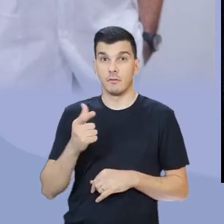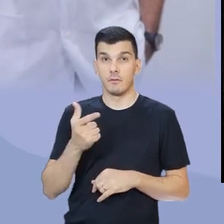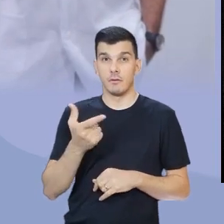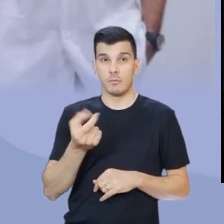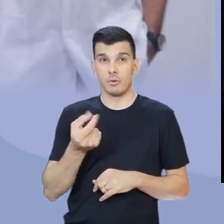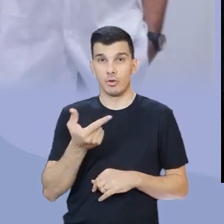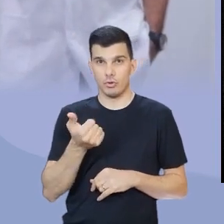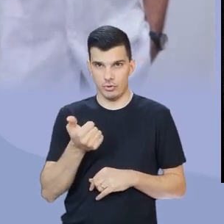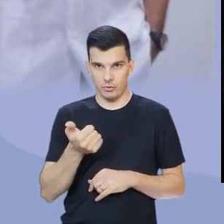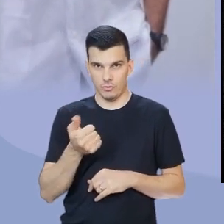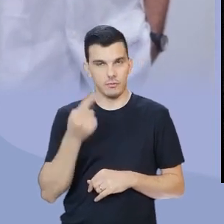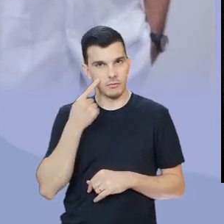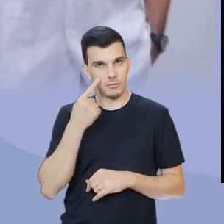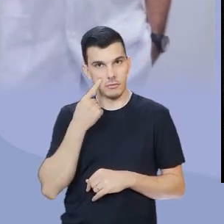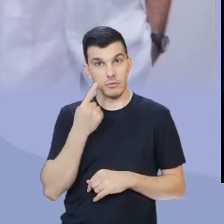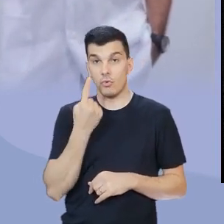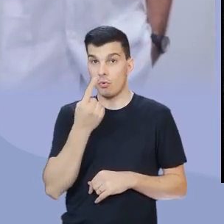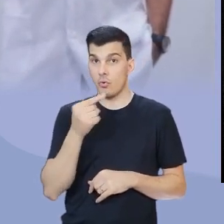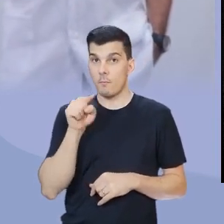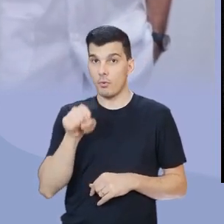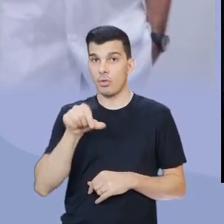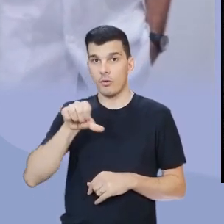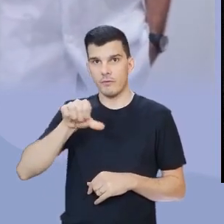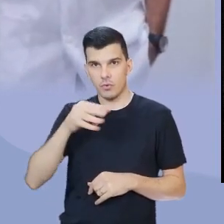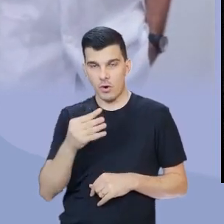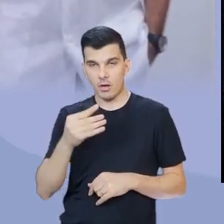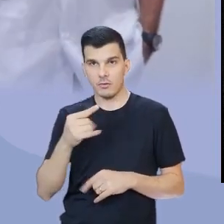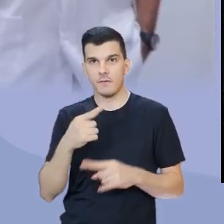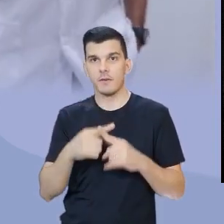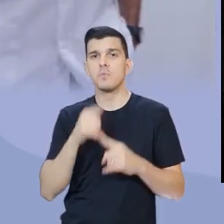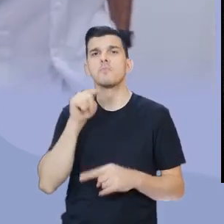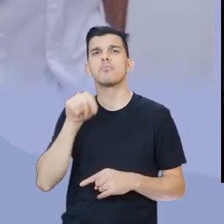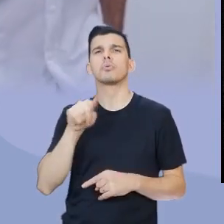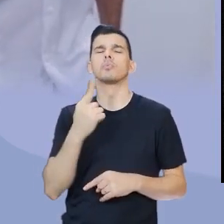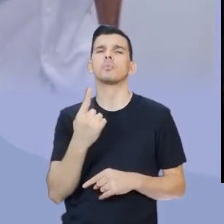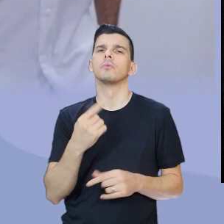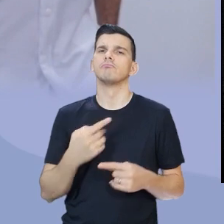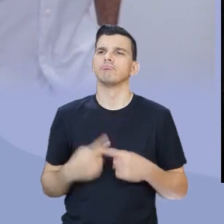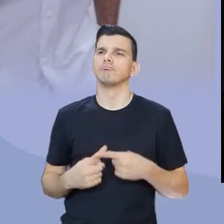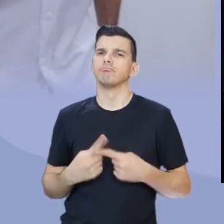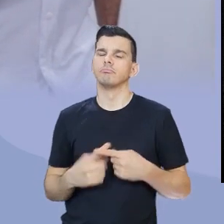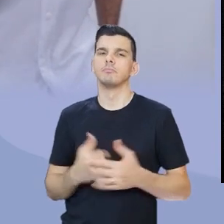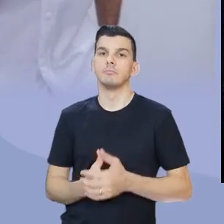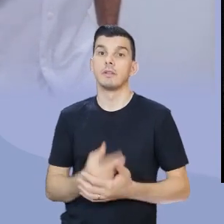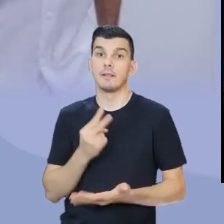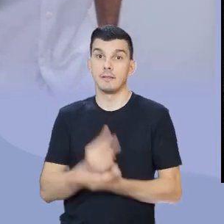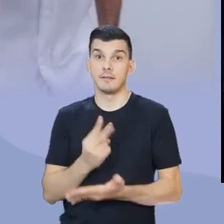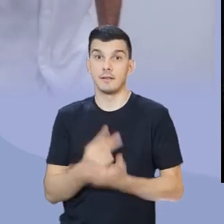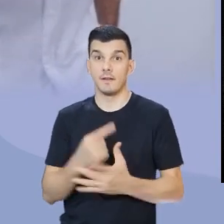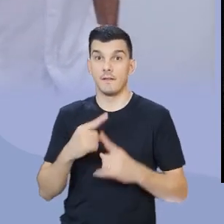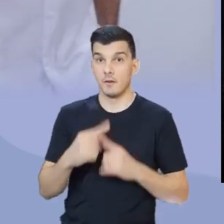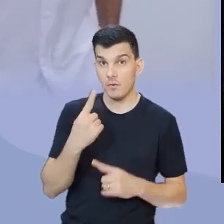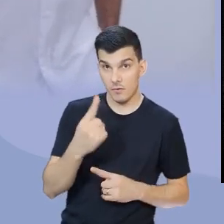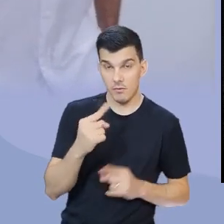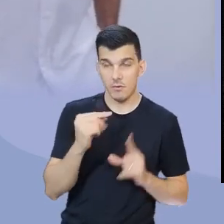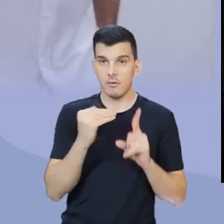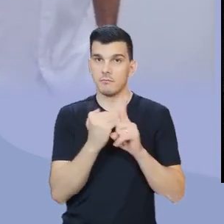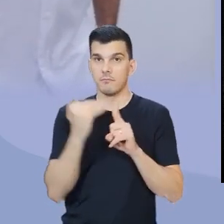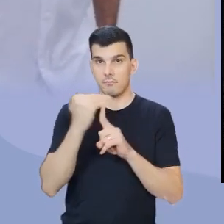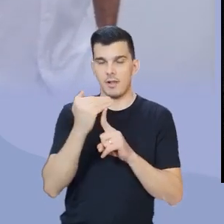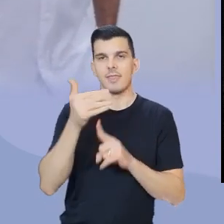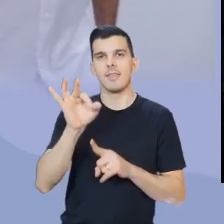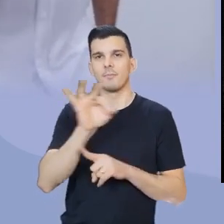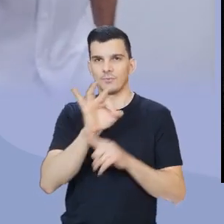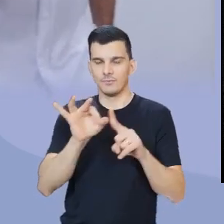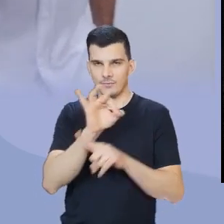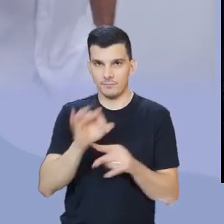botei P 2012, vai ser 1,94 vezes 1,1. Por que 1,1? Toda vez que você multiplica por 1,1, você está aumentando